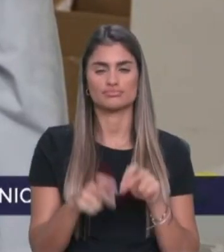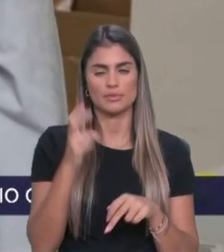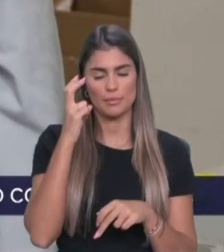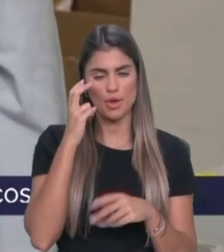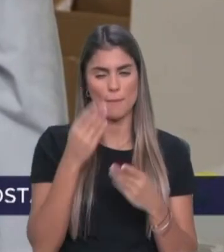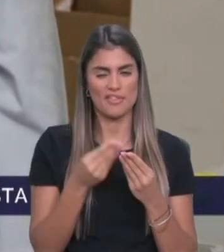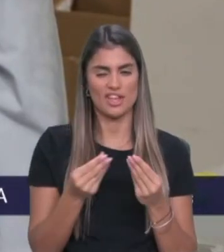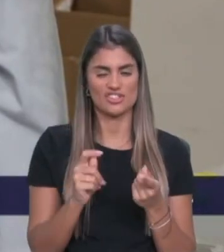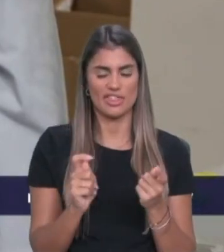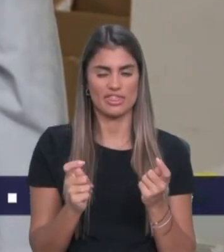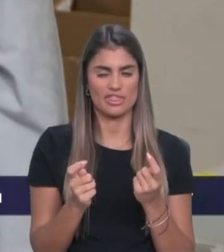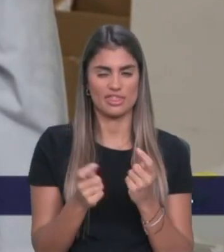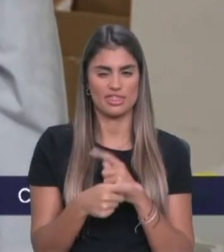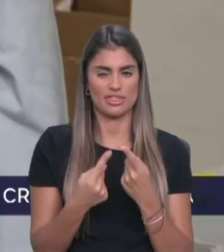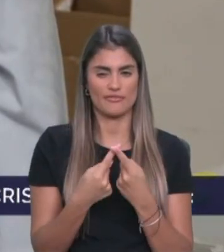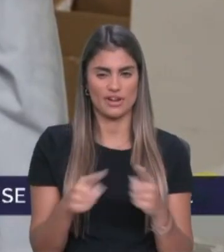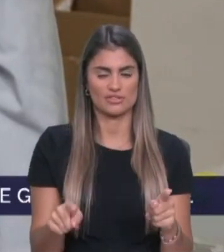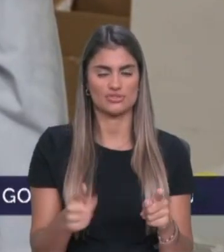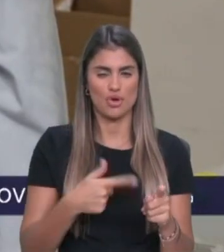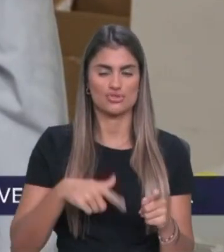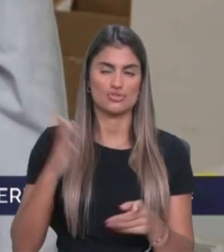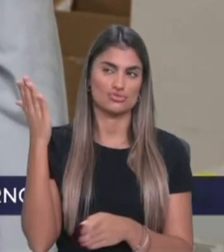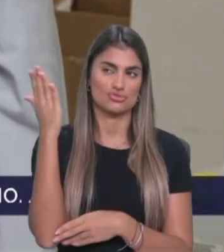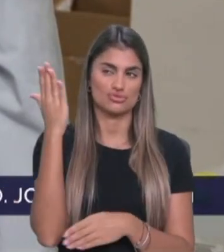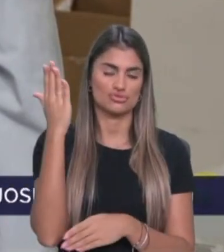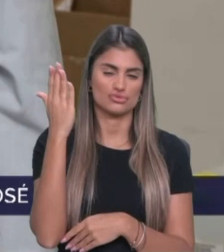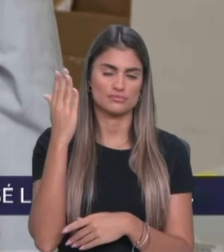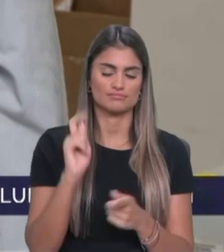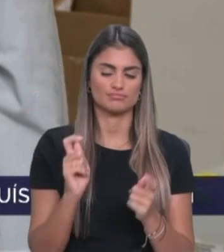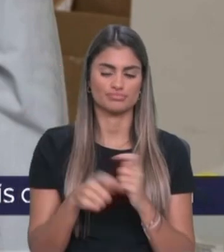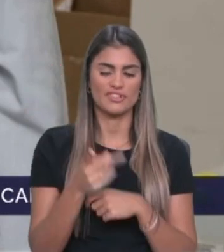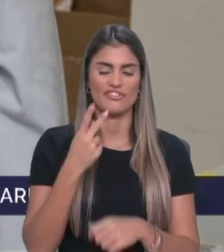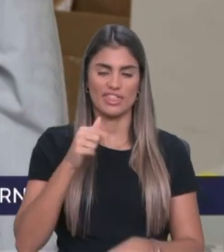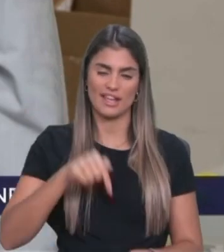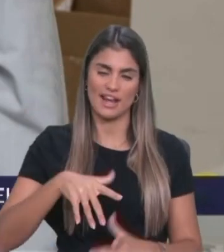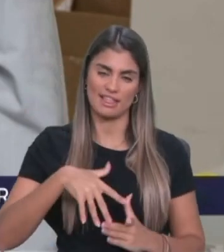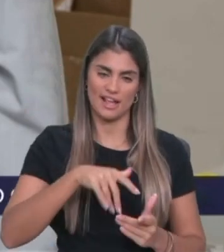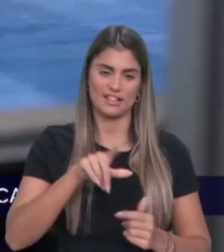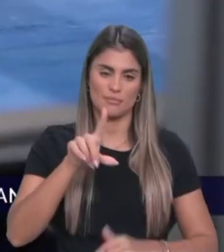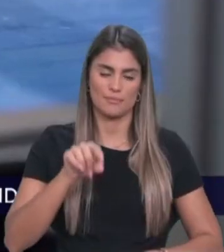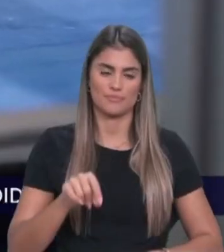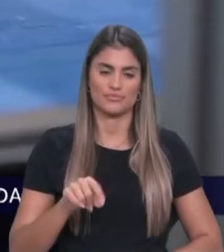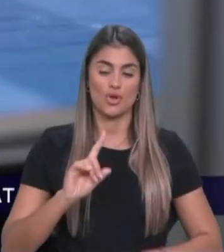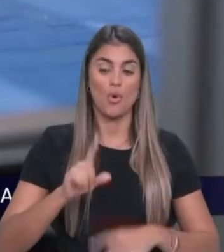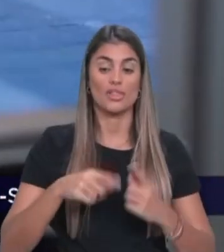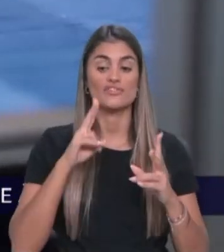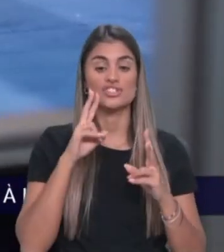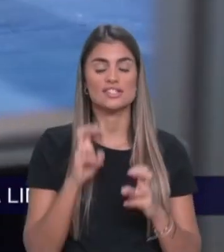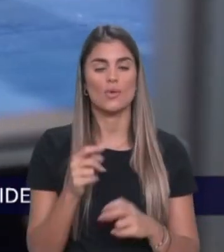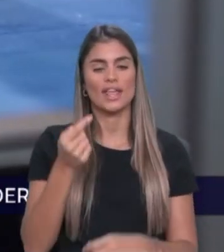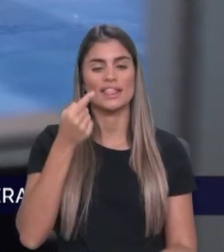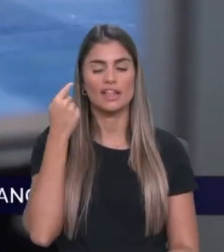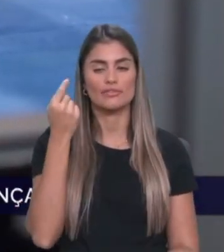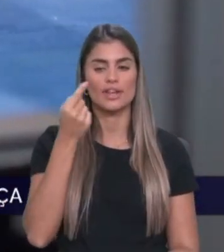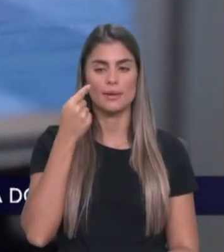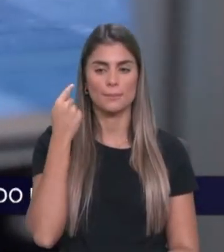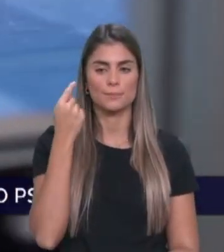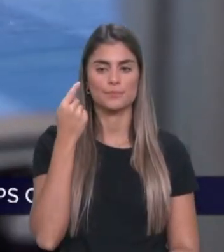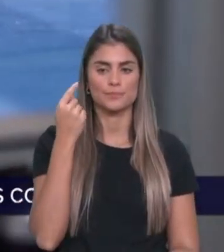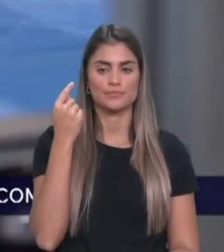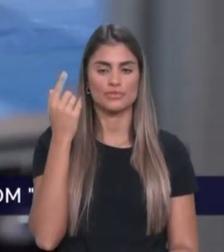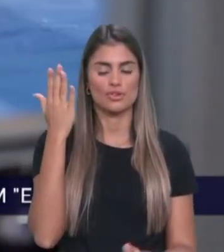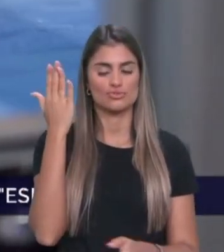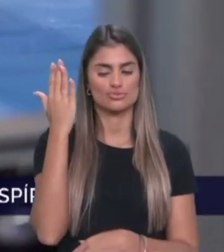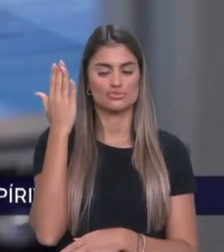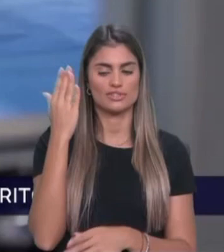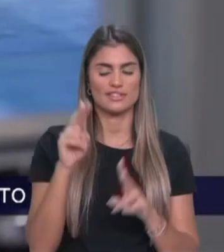completamente revolucionários. Portanto, nós vamos ao espaço também para revolucionar a vida aqui na Terra. Outra investigação que foi na quinta-feira para a Estação Espacial